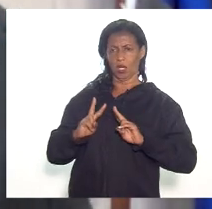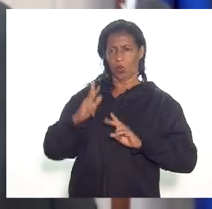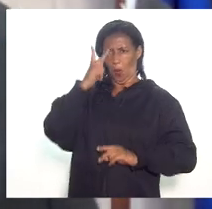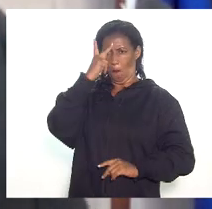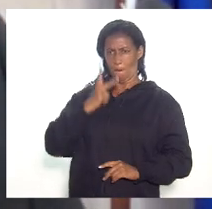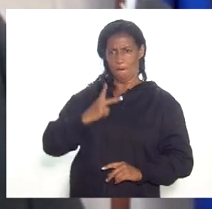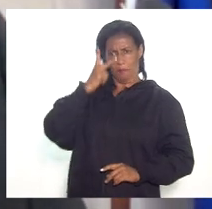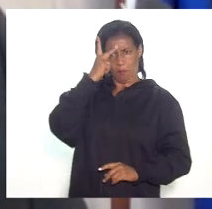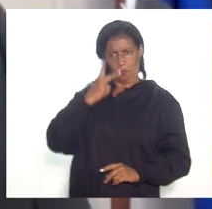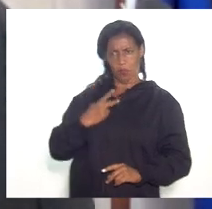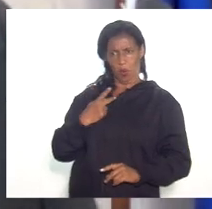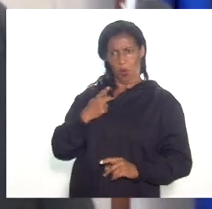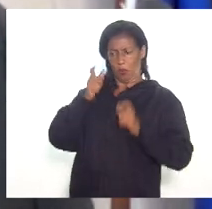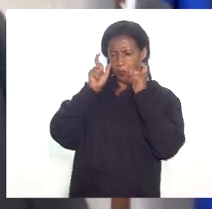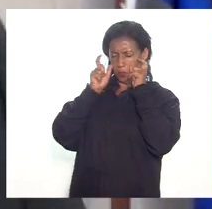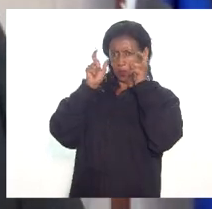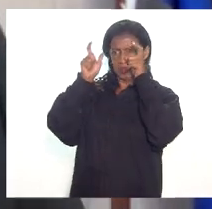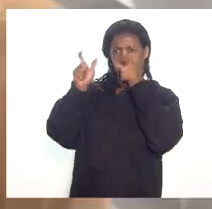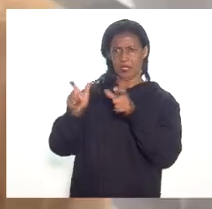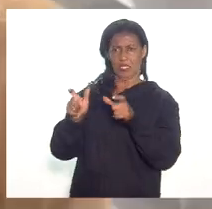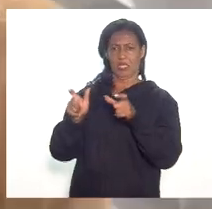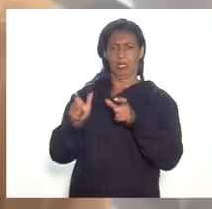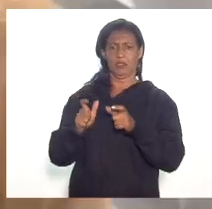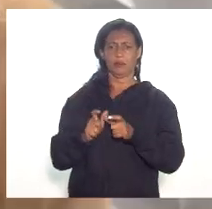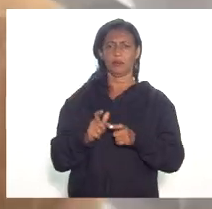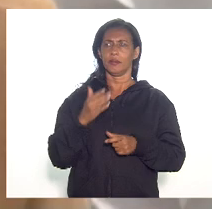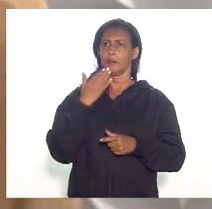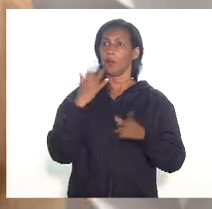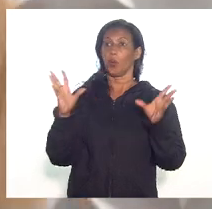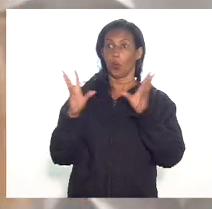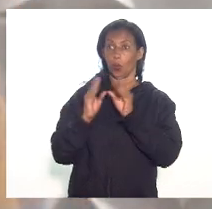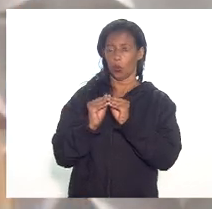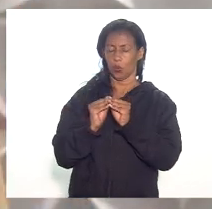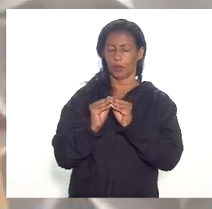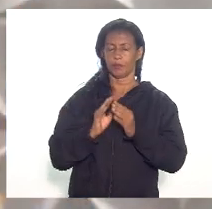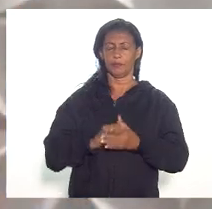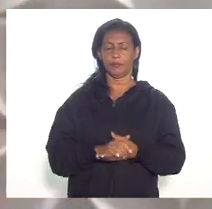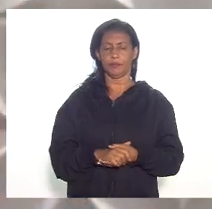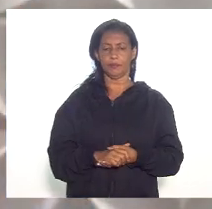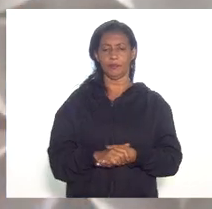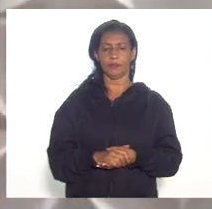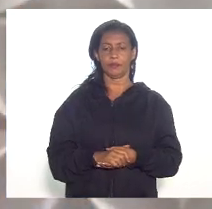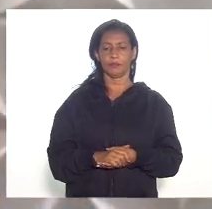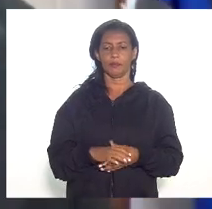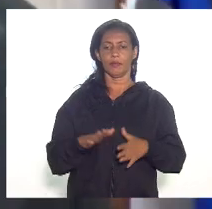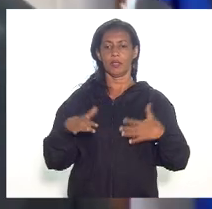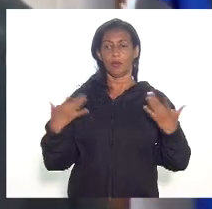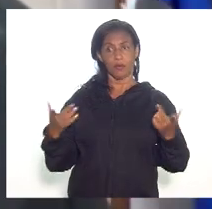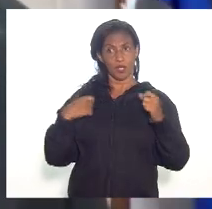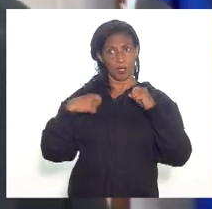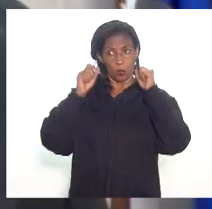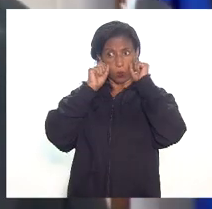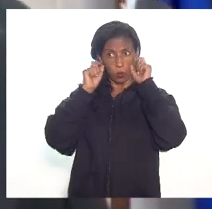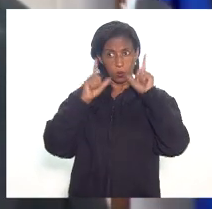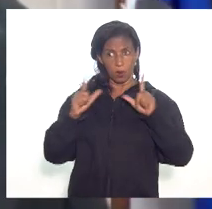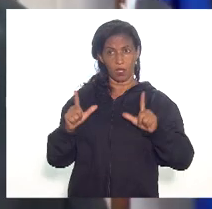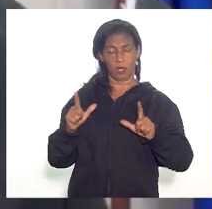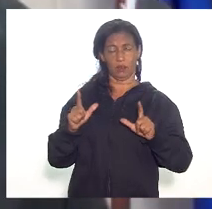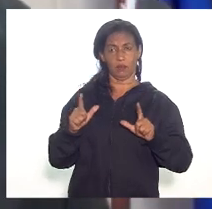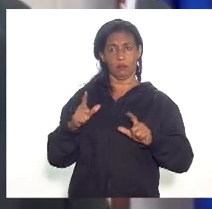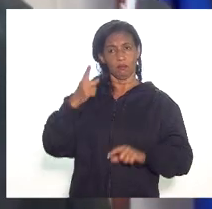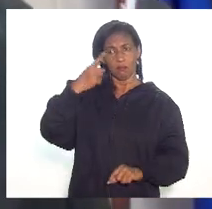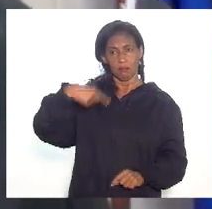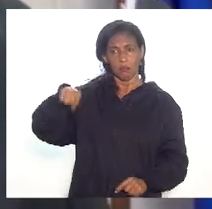próprios interesses e não para interesse para concluir deputado por favor aí deputada Marta Rocha fica aqui o alerta para o senhor